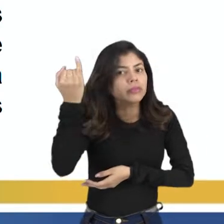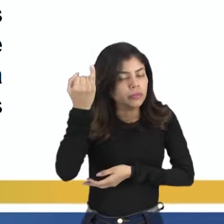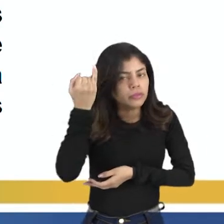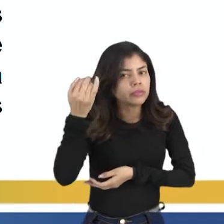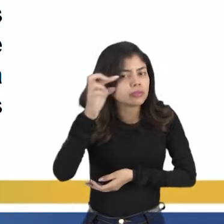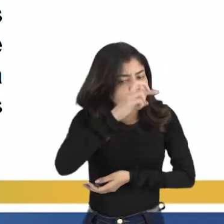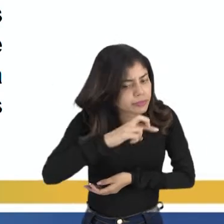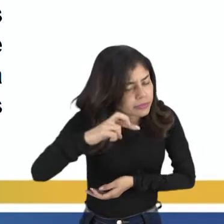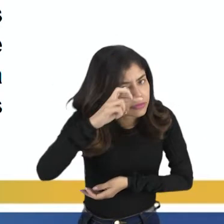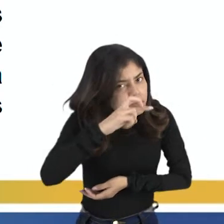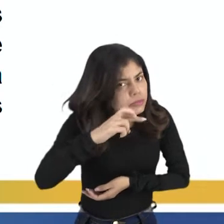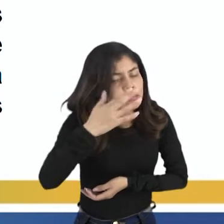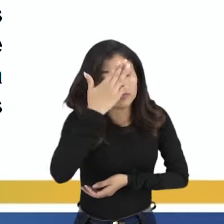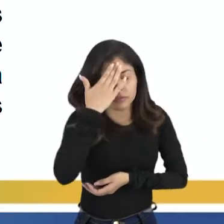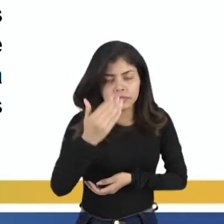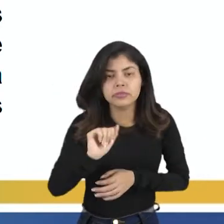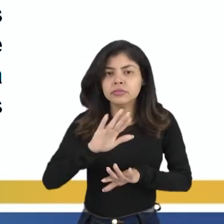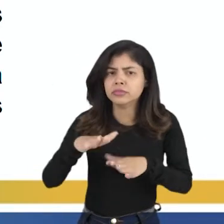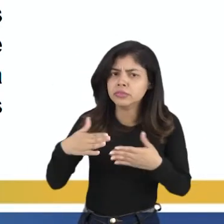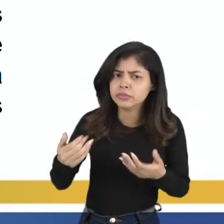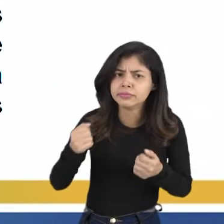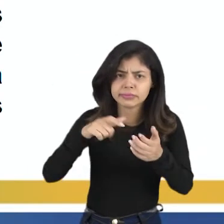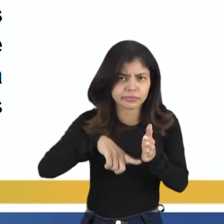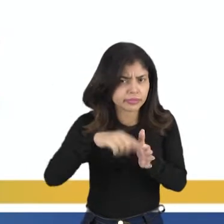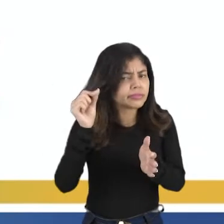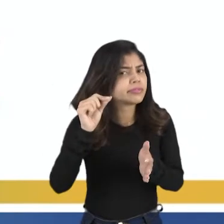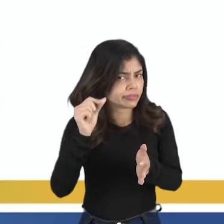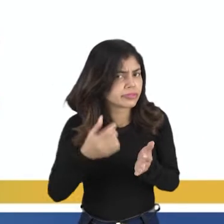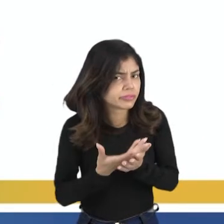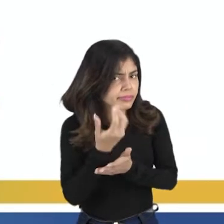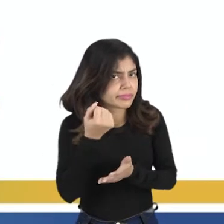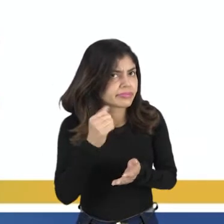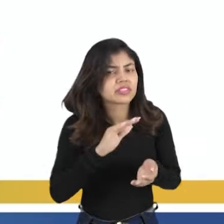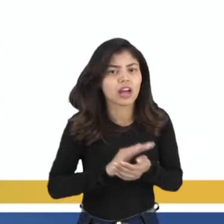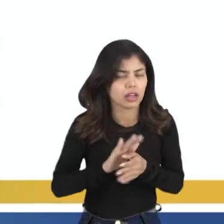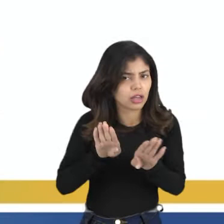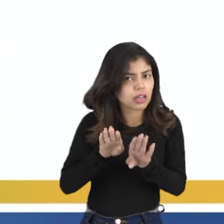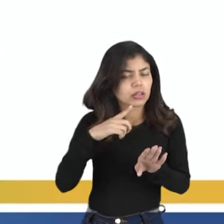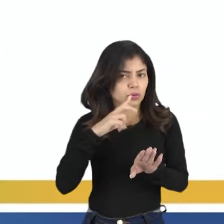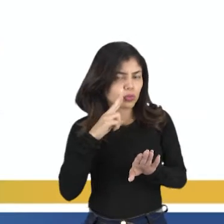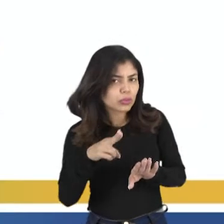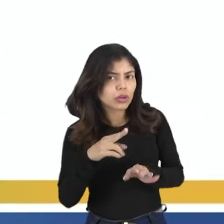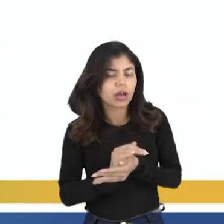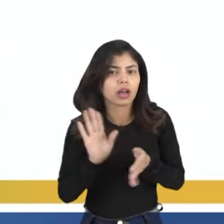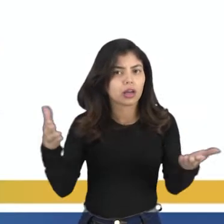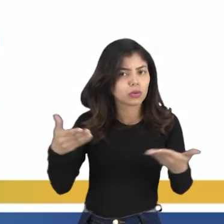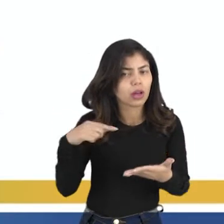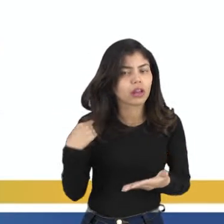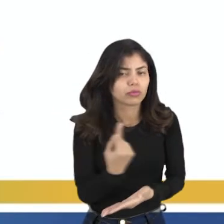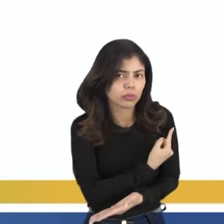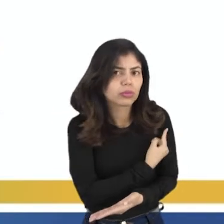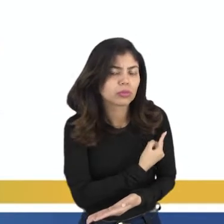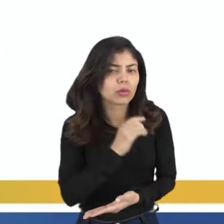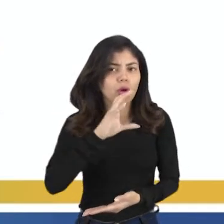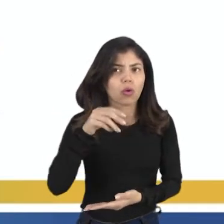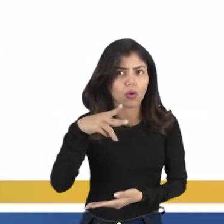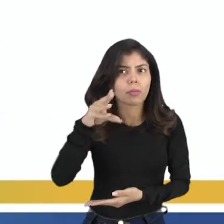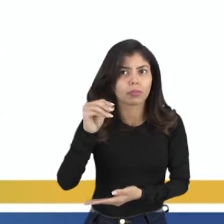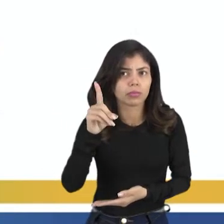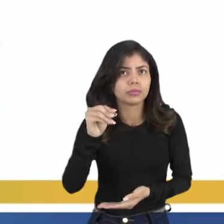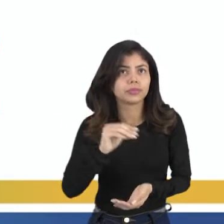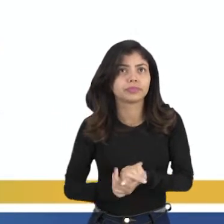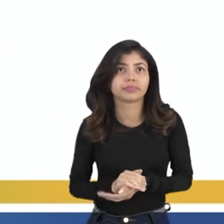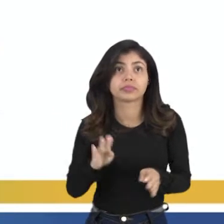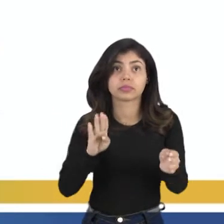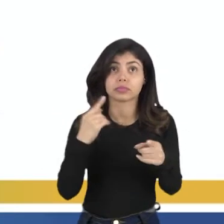você analisar a referência e entender todo o texto. Agora vamos lá para o comando. Olha o comando dessa questão. Por